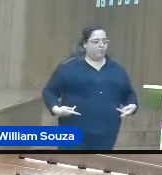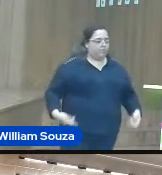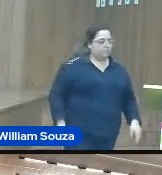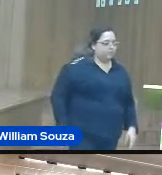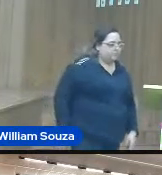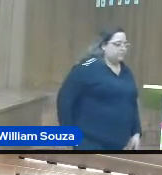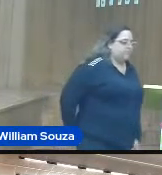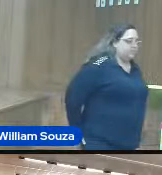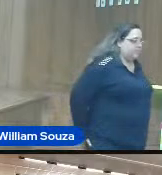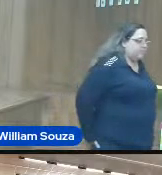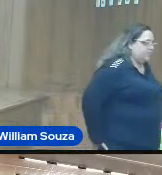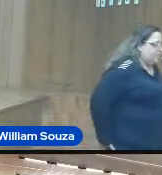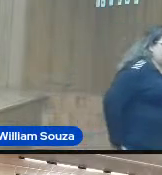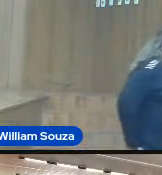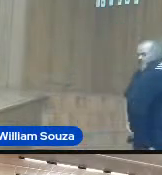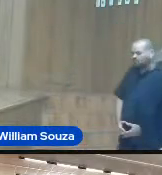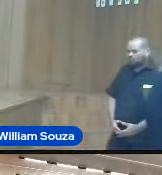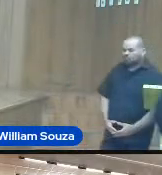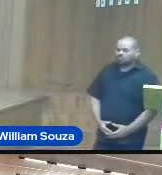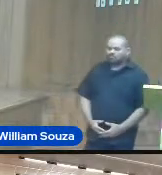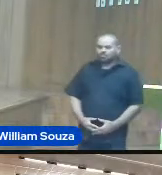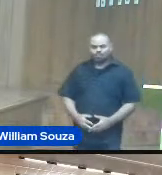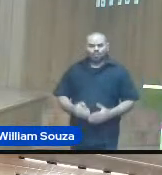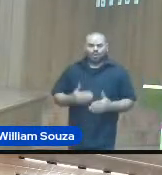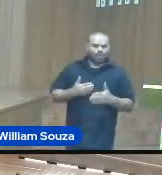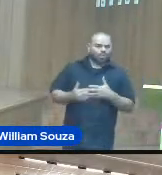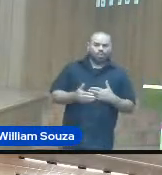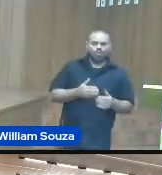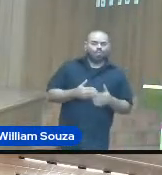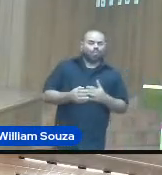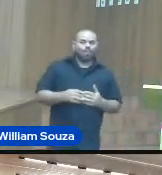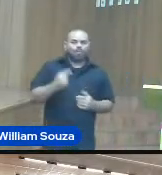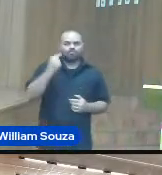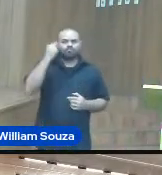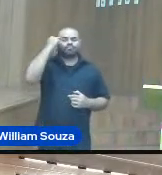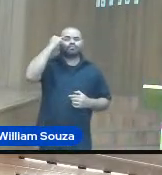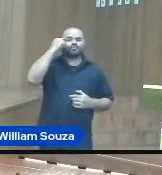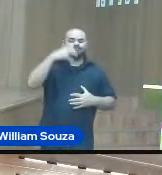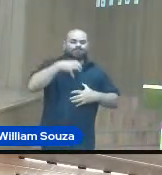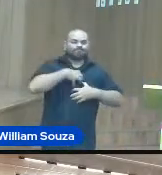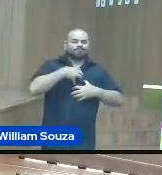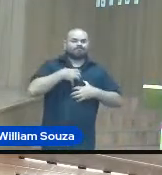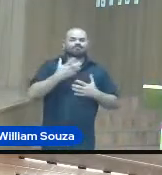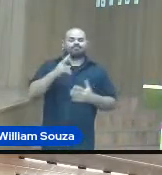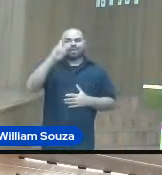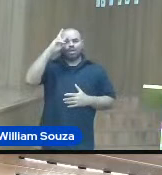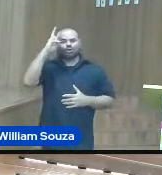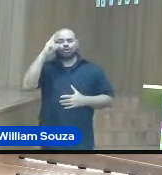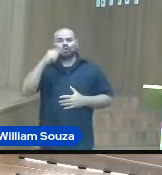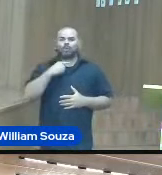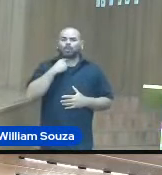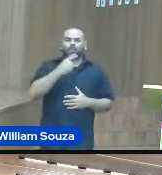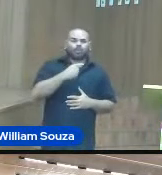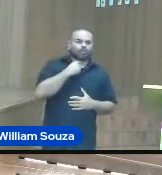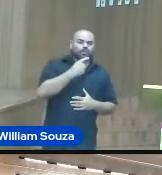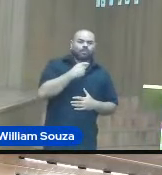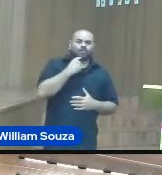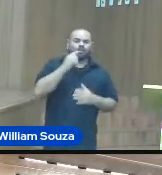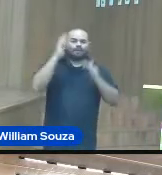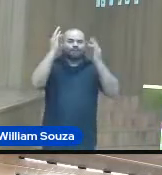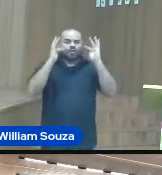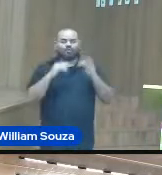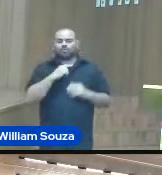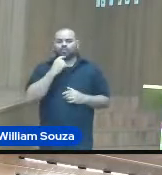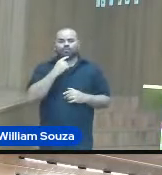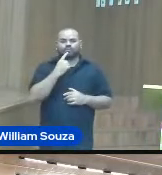importa. Não importa a intuição, não importa a emoção, não importa a história, não importa a filosofia. Importa apenas